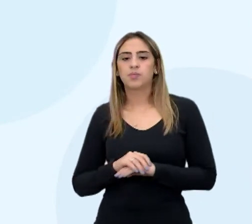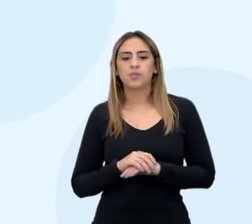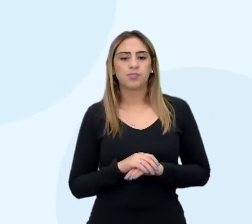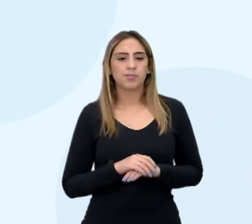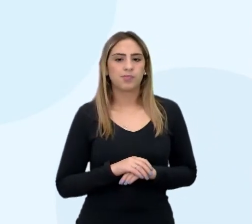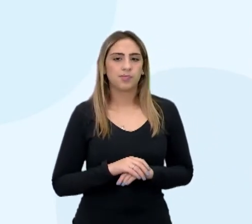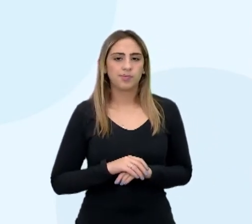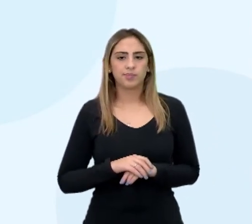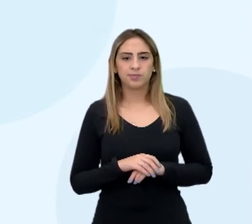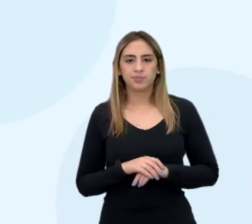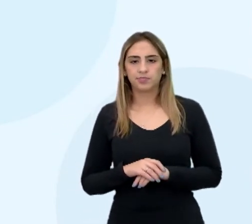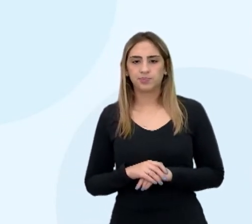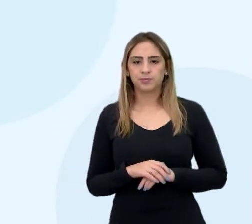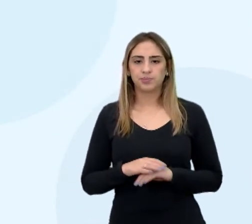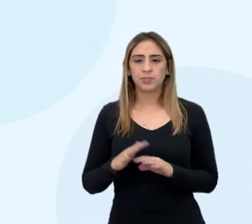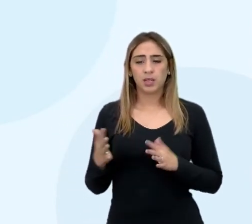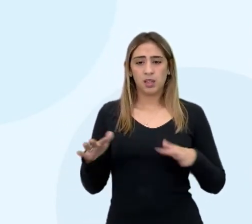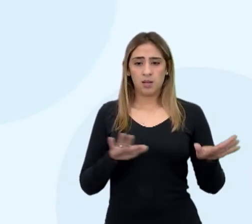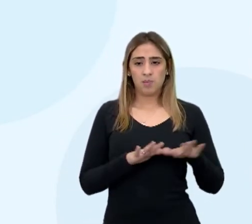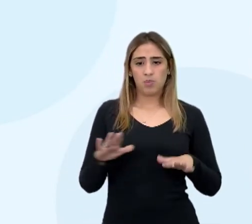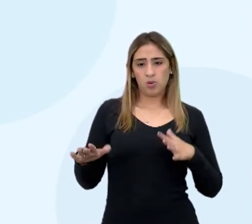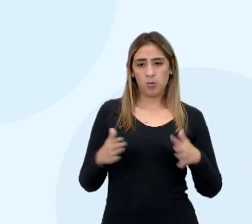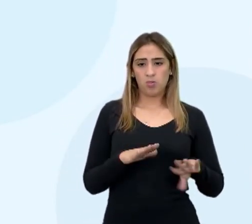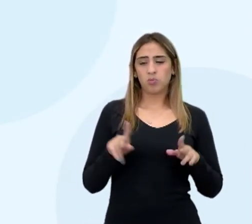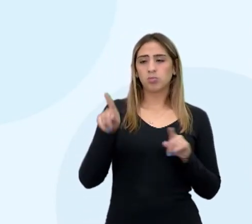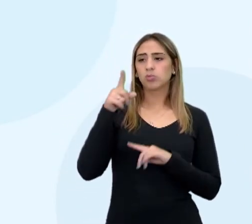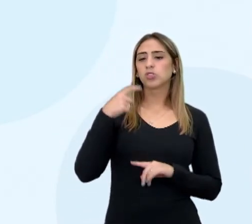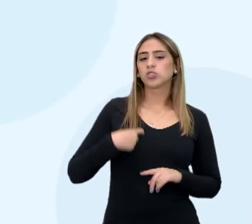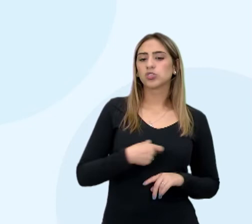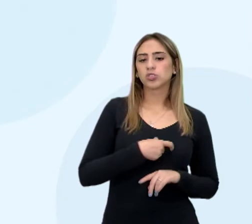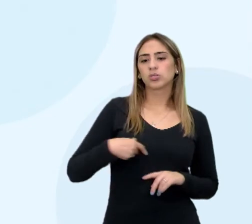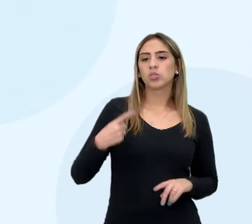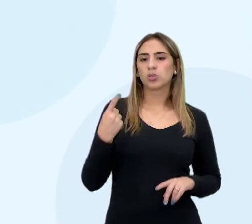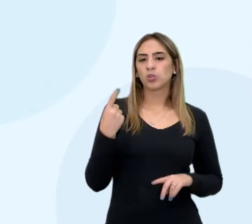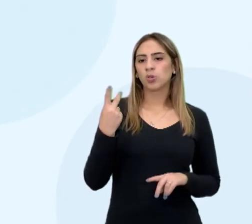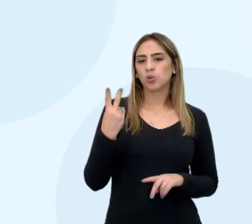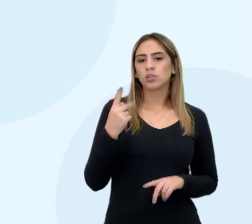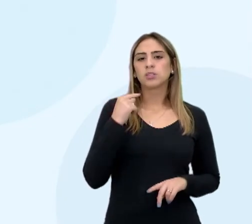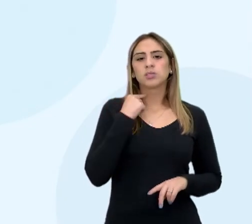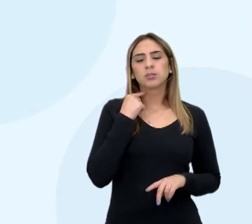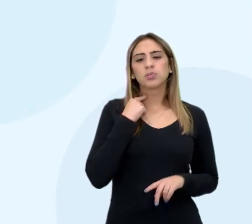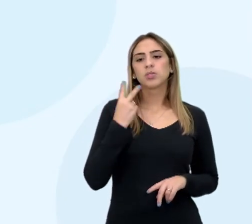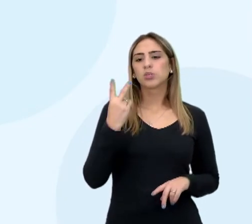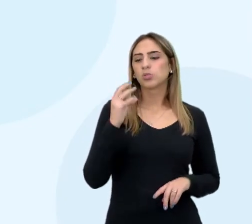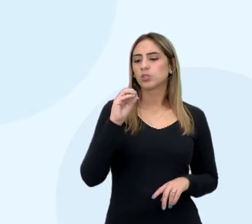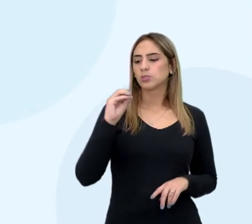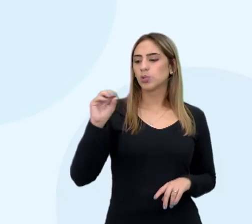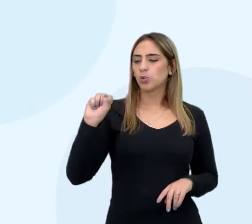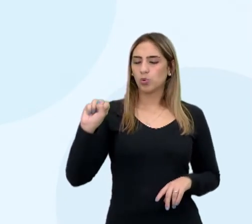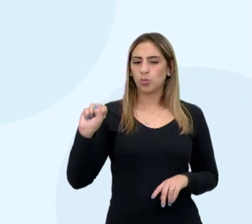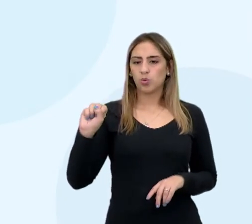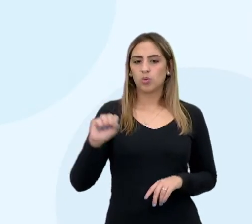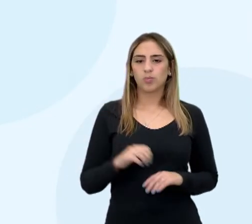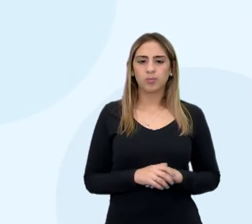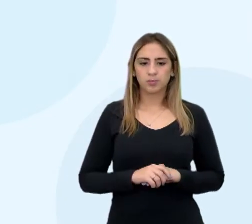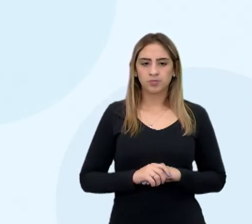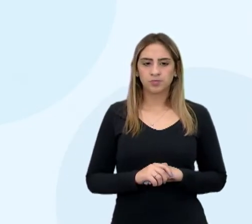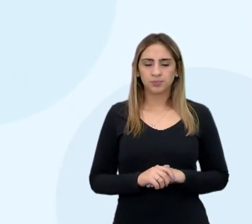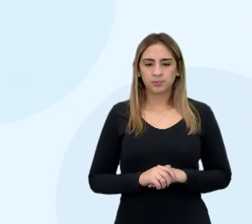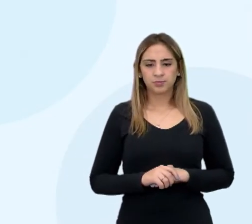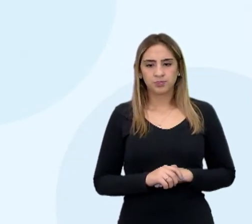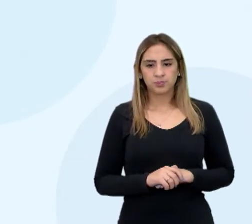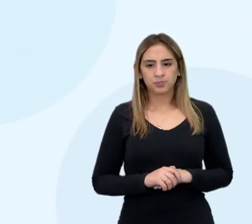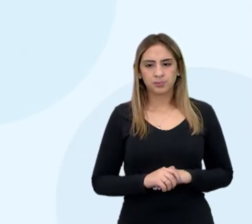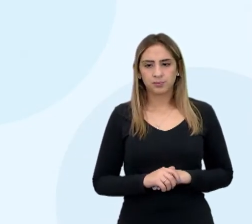terremoto de Sichuan, na China. Isso aí aconteceu em 12 de maio de 2008, né, a magnitude de escala Richter foi